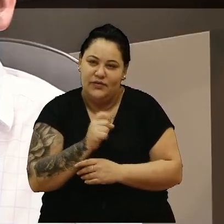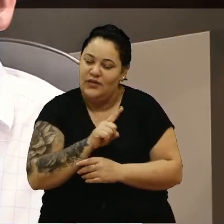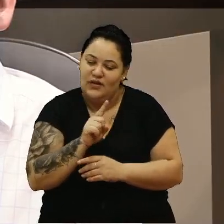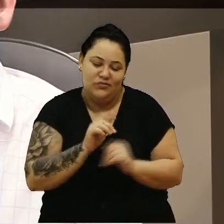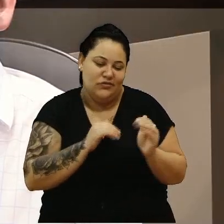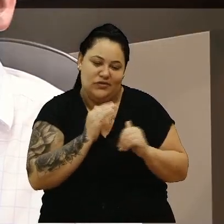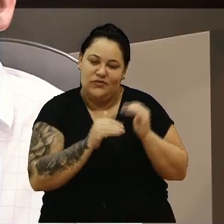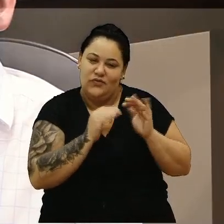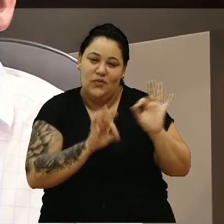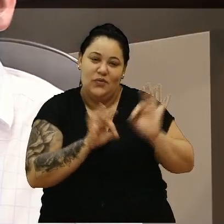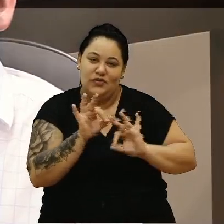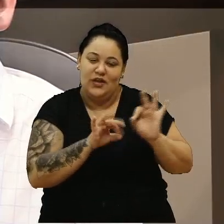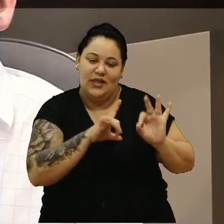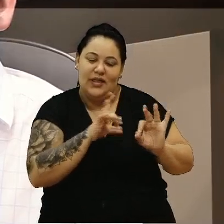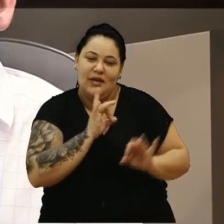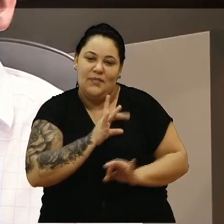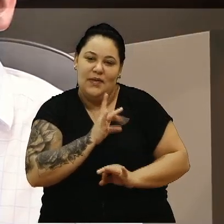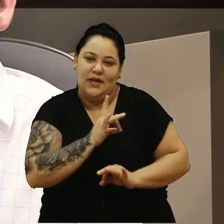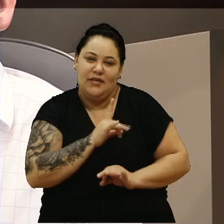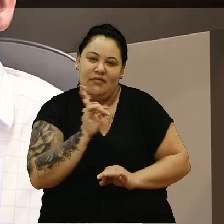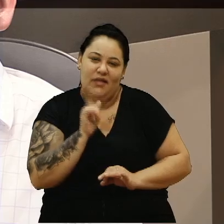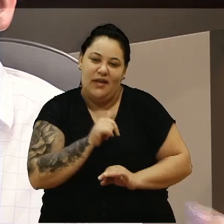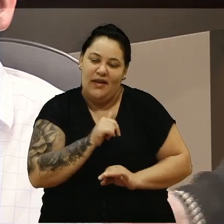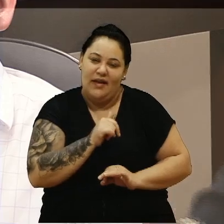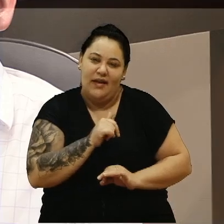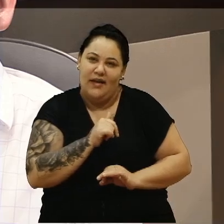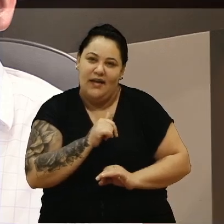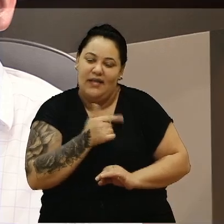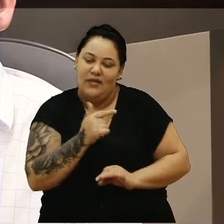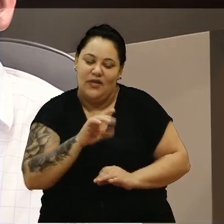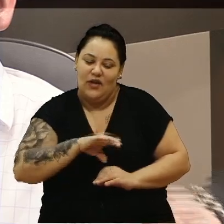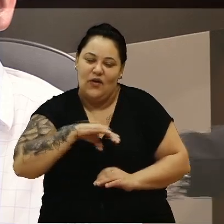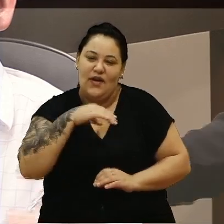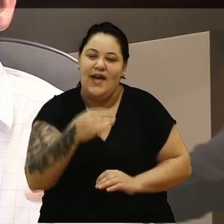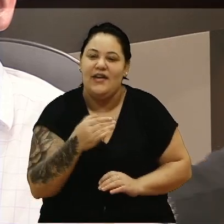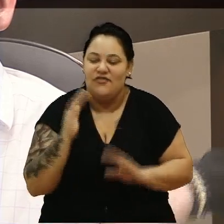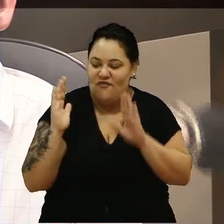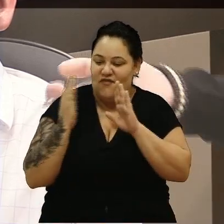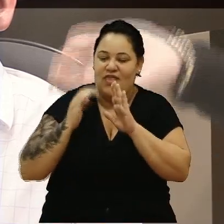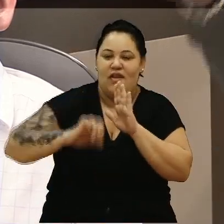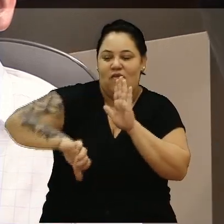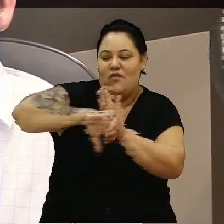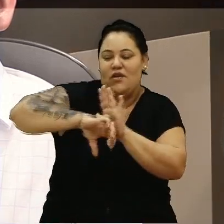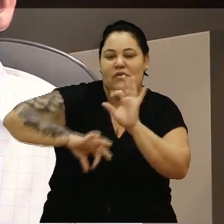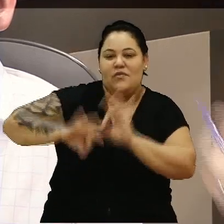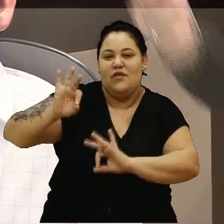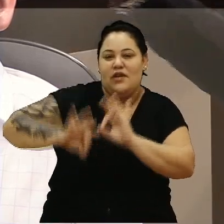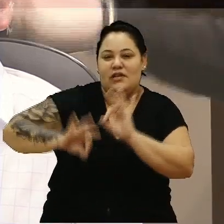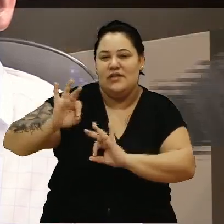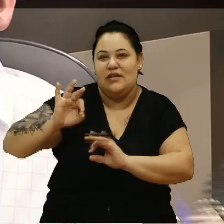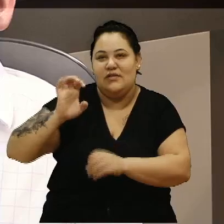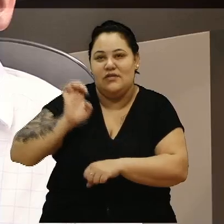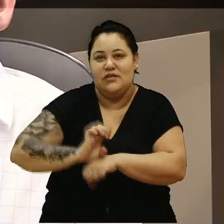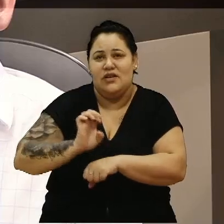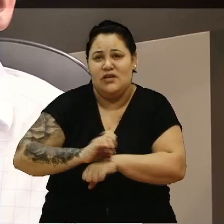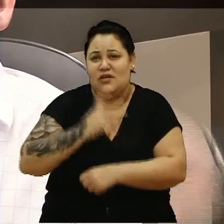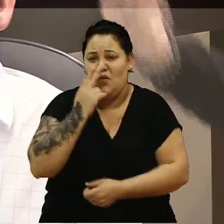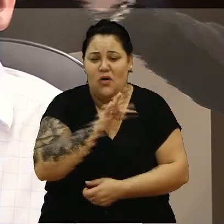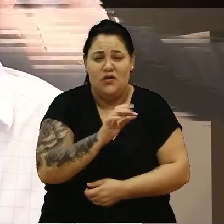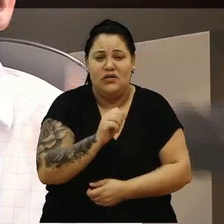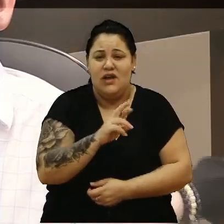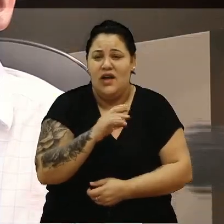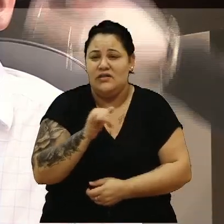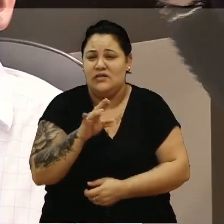Porque tem medo, não é um covarde, não tem coragem de peitar o crime organizado no Estado, diferente de outros governadores, como o Tarcísio, que vem peitando